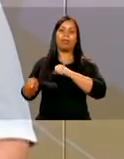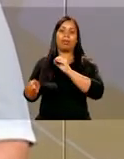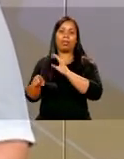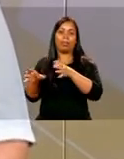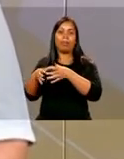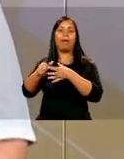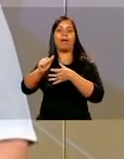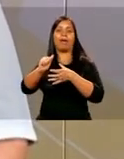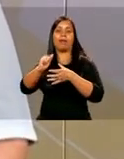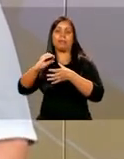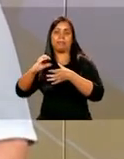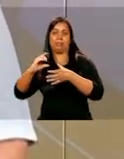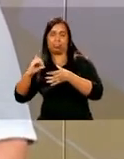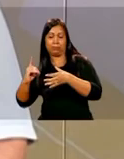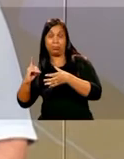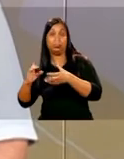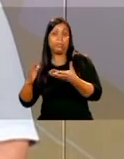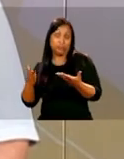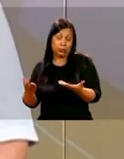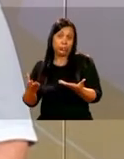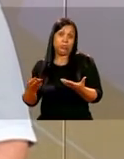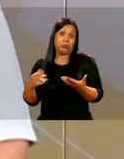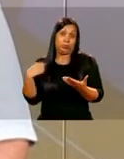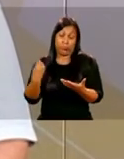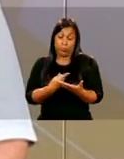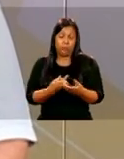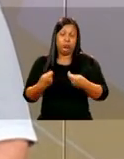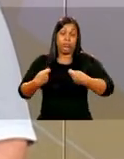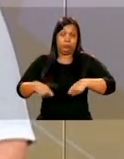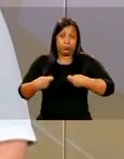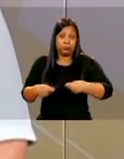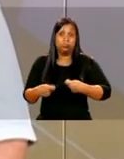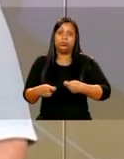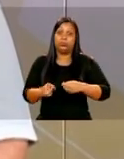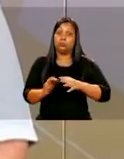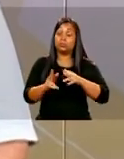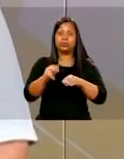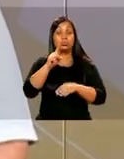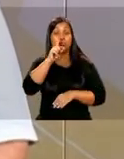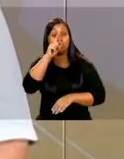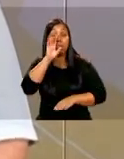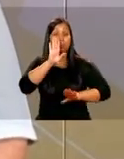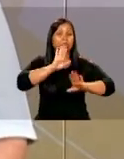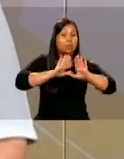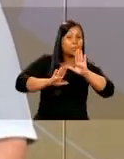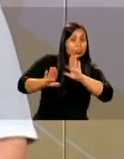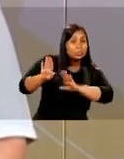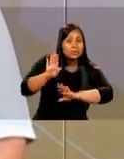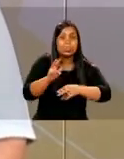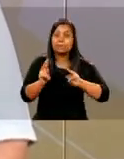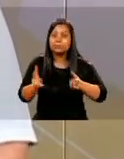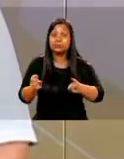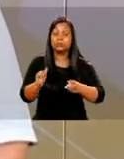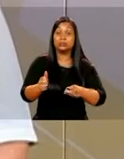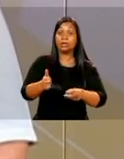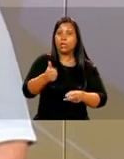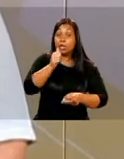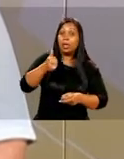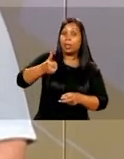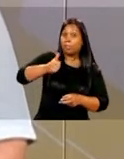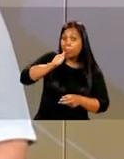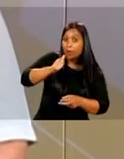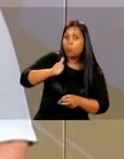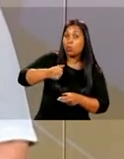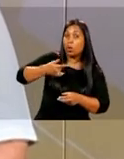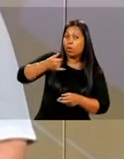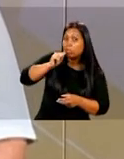controle disso, né, a gente tem que usar de todas as formas de precaução, de cuidado, né? Se bebeu, realmente não